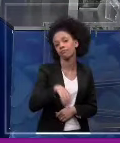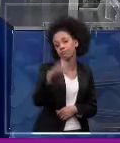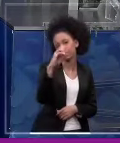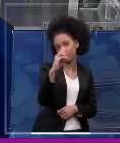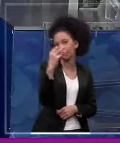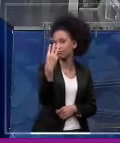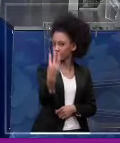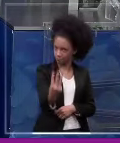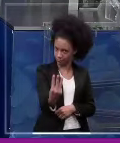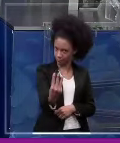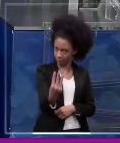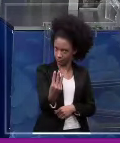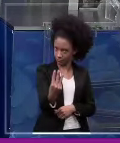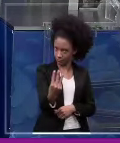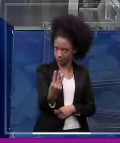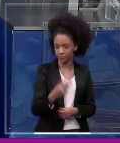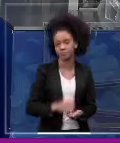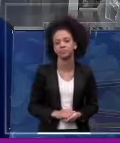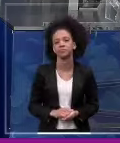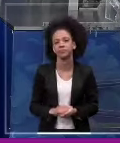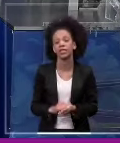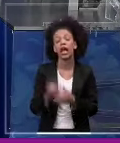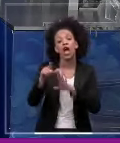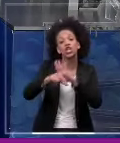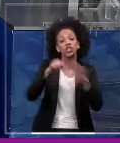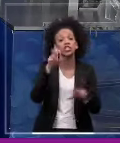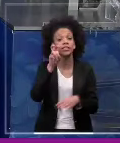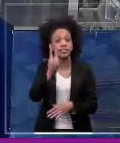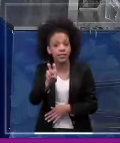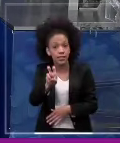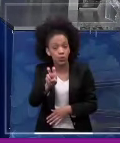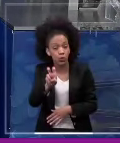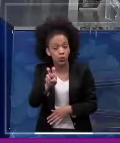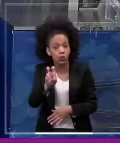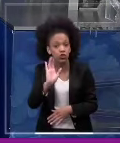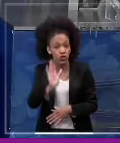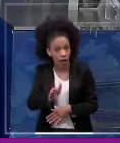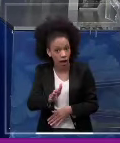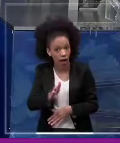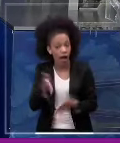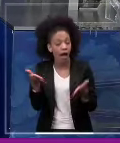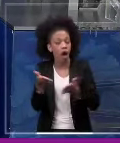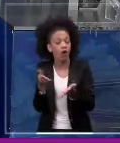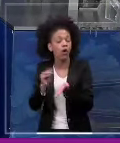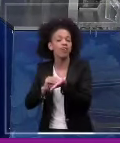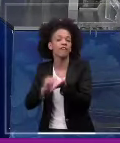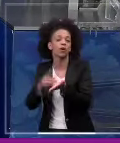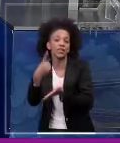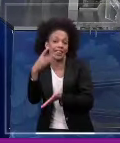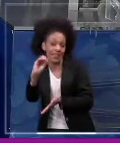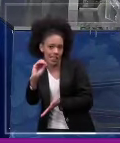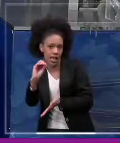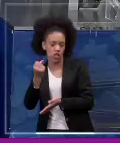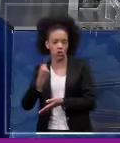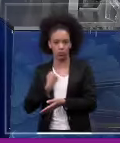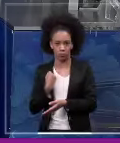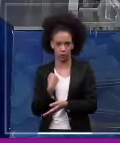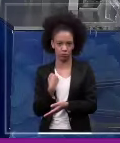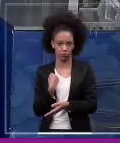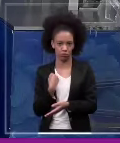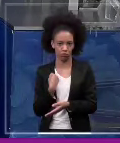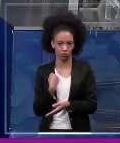número 03. Foram sorteados 5 números, faltam 10 números na Loto Fácil.